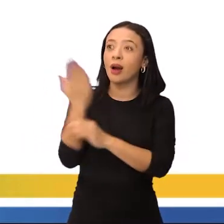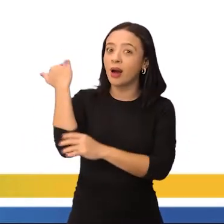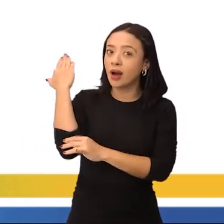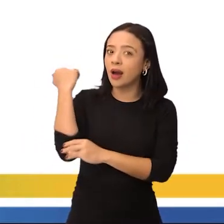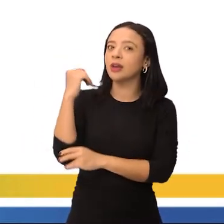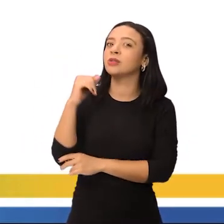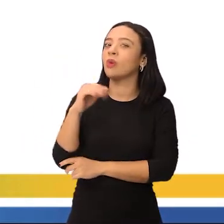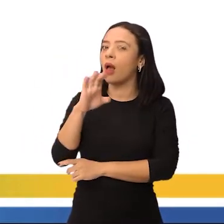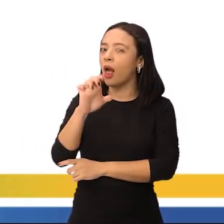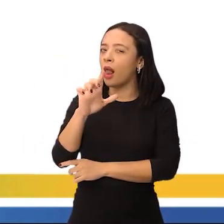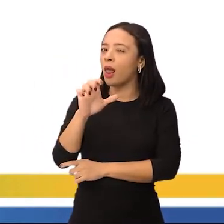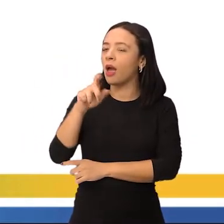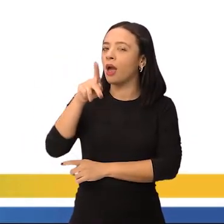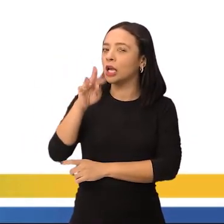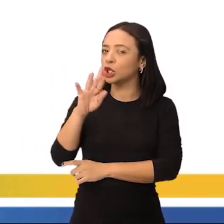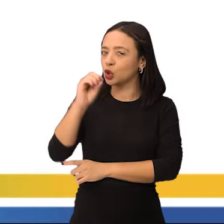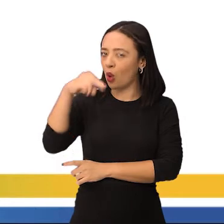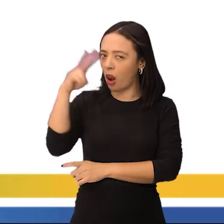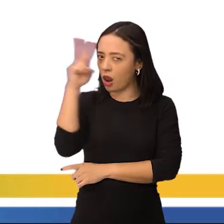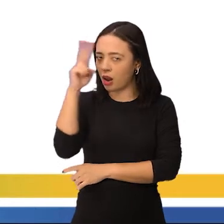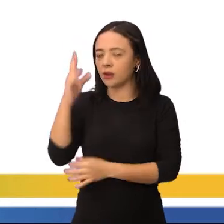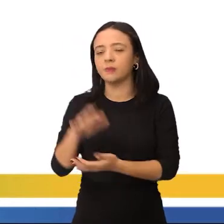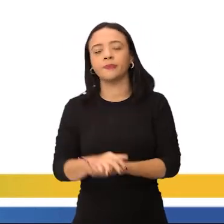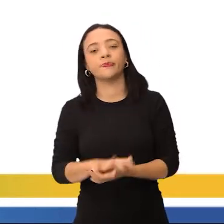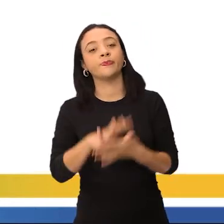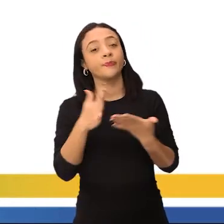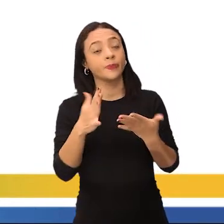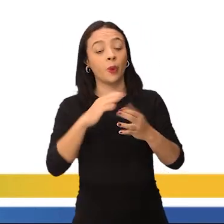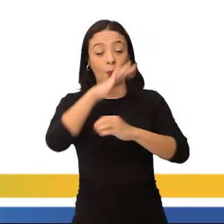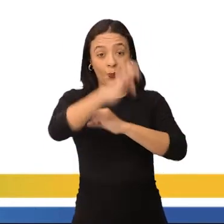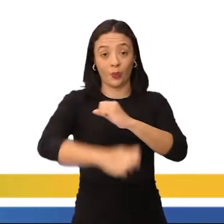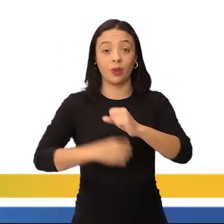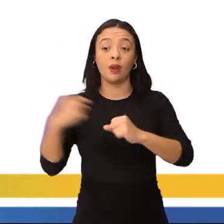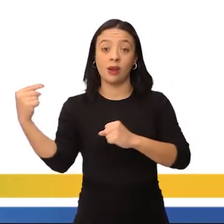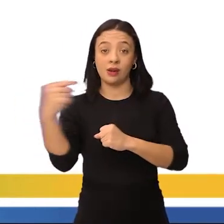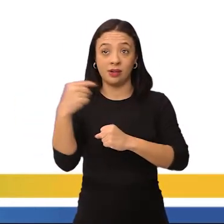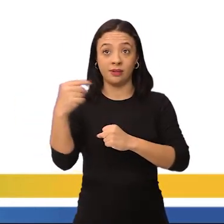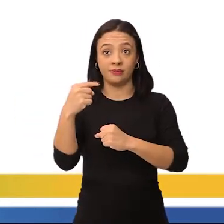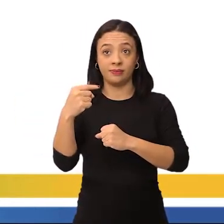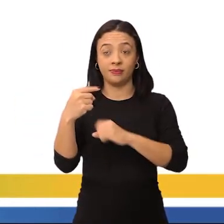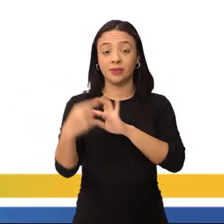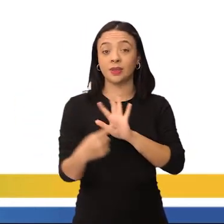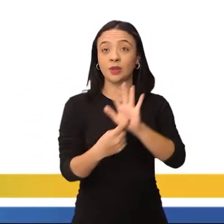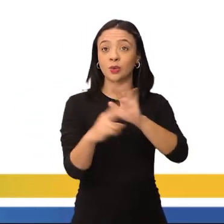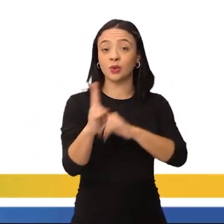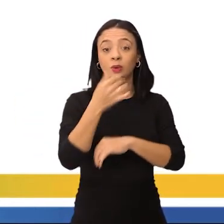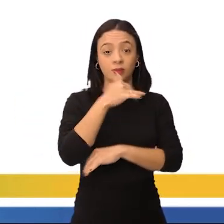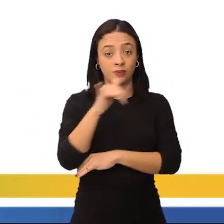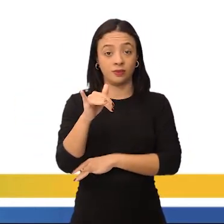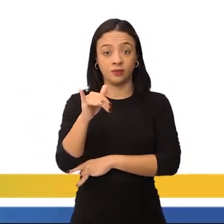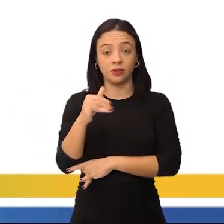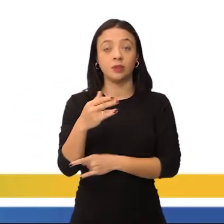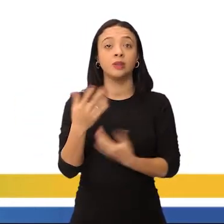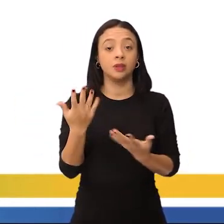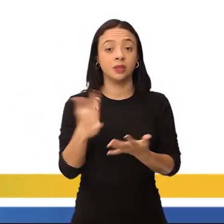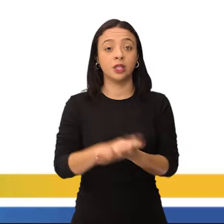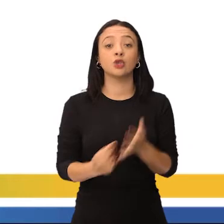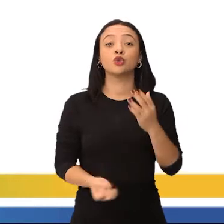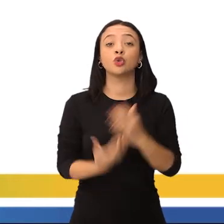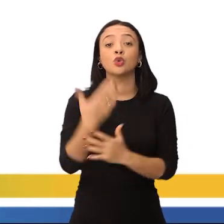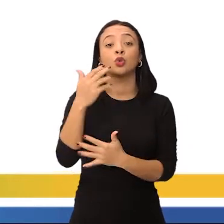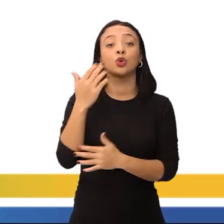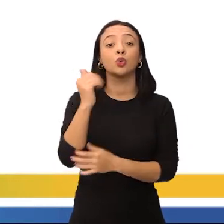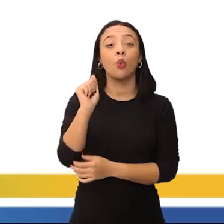veio do âmbar então a partícula negativa que gera o nome da eletricidade que veio do âmbar